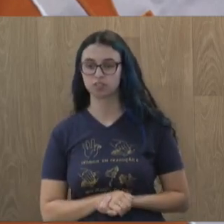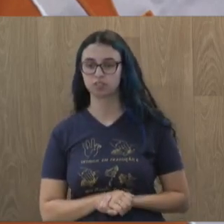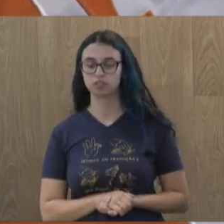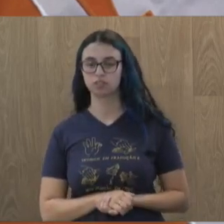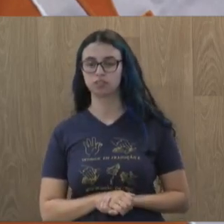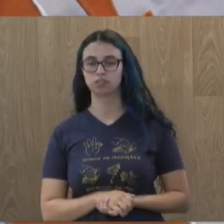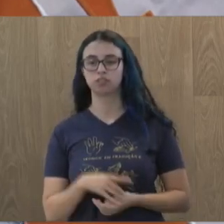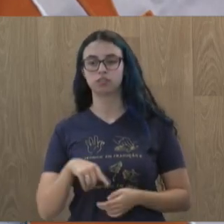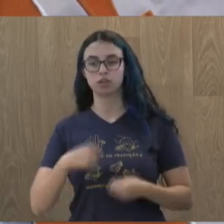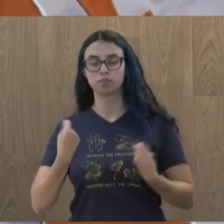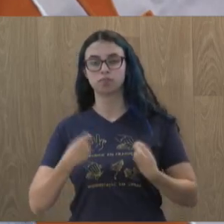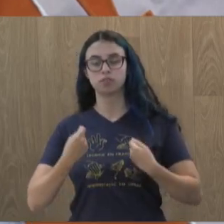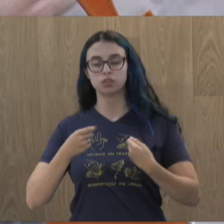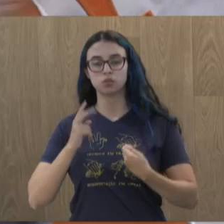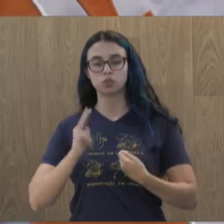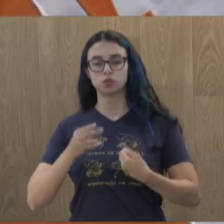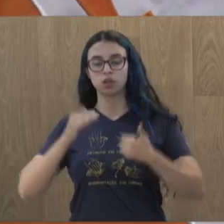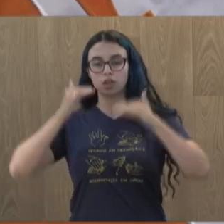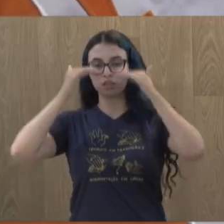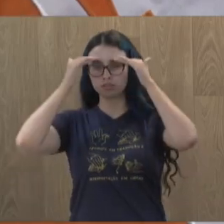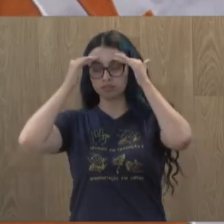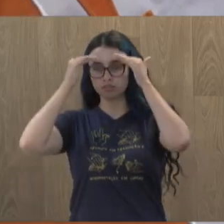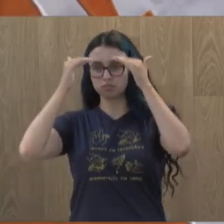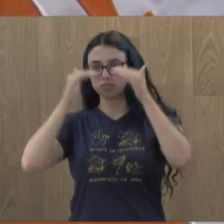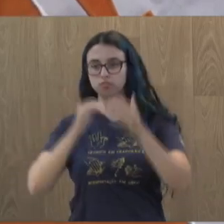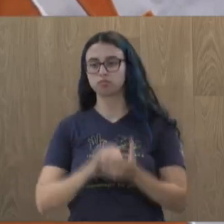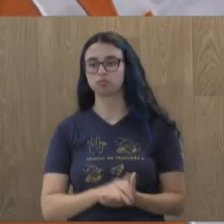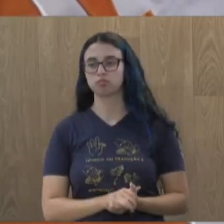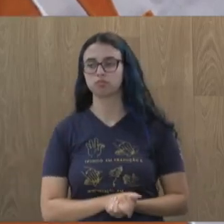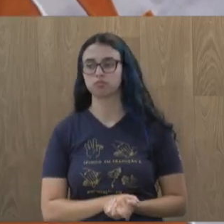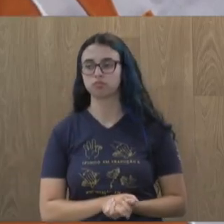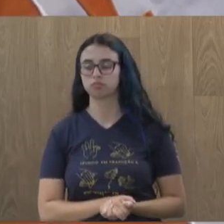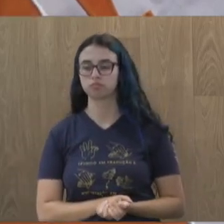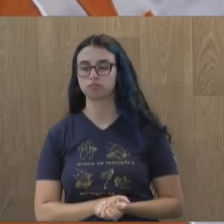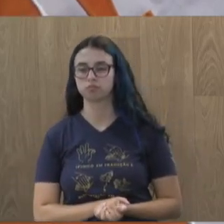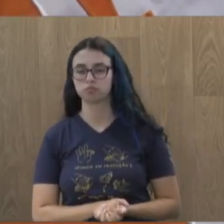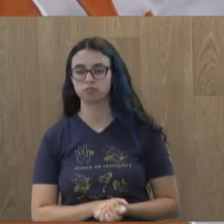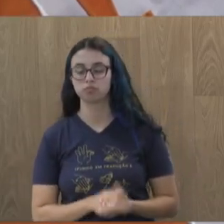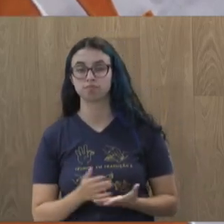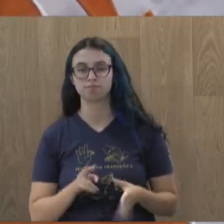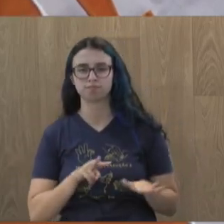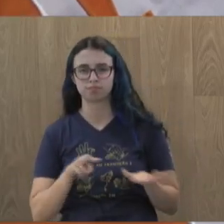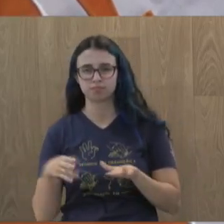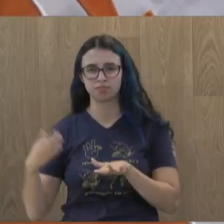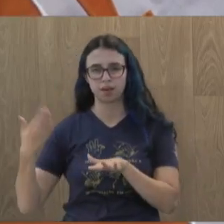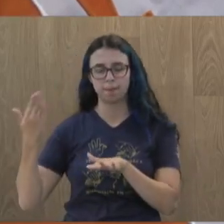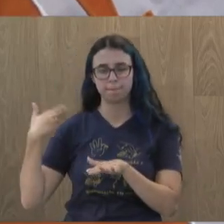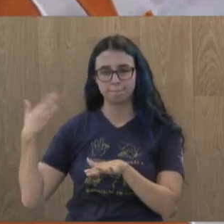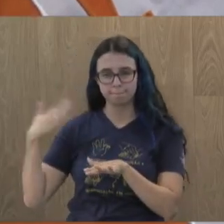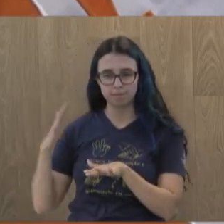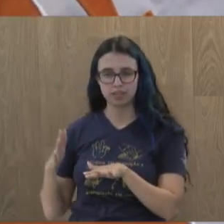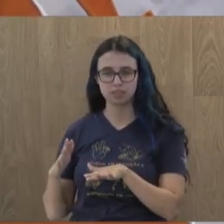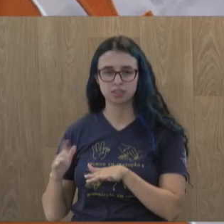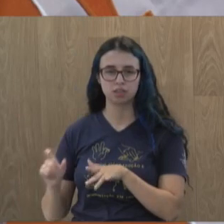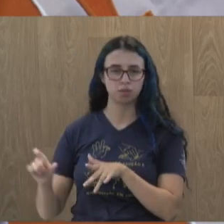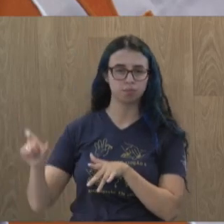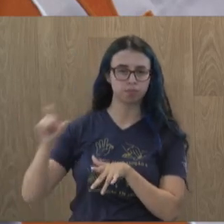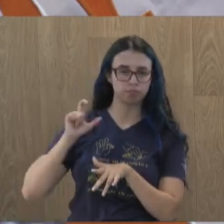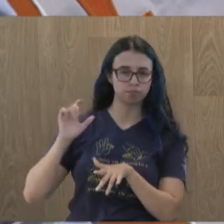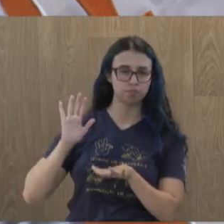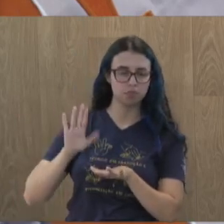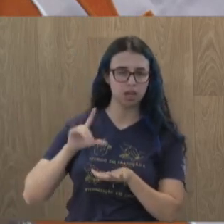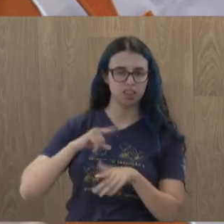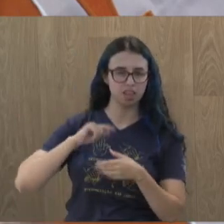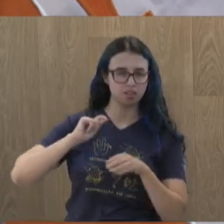aqui a gente tem que manter o respeito. Foi uma deixa que eles me deixaram aqui semana passada, que vai vir um videozinho aí top de linha, para